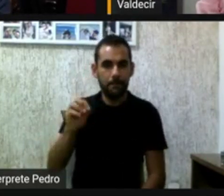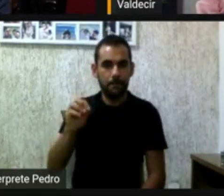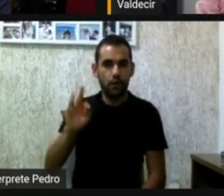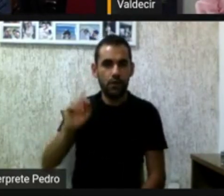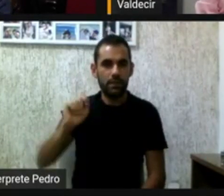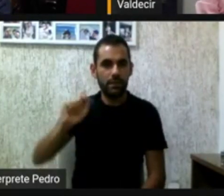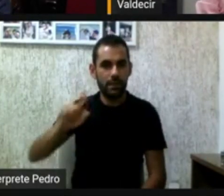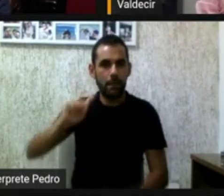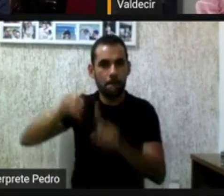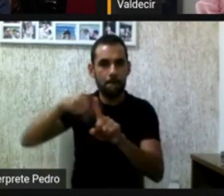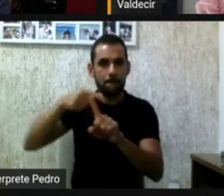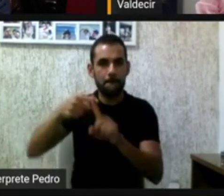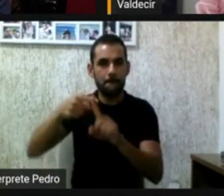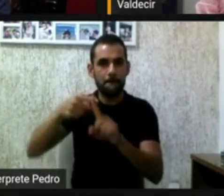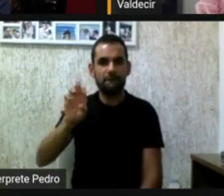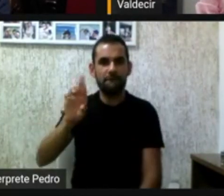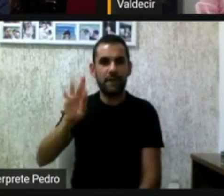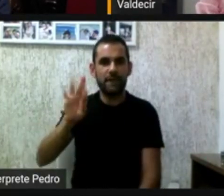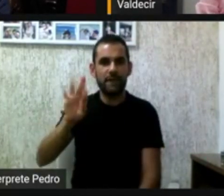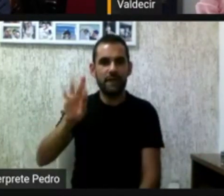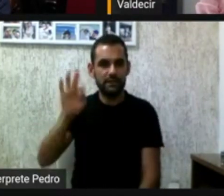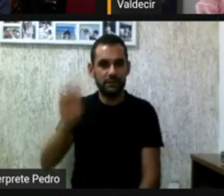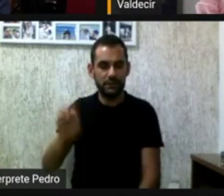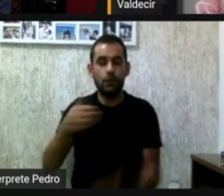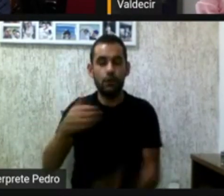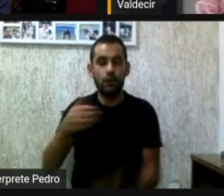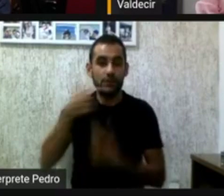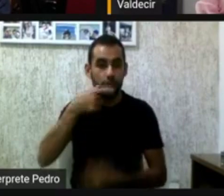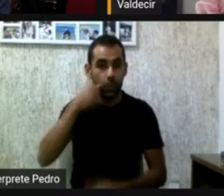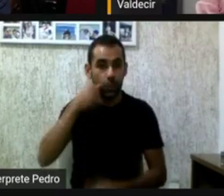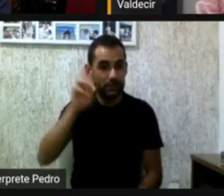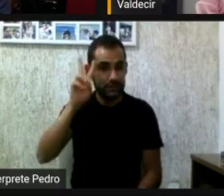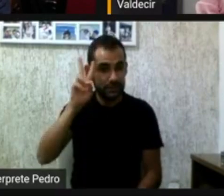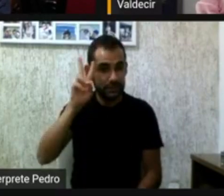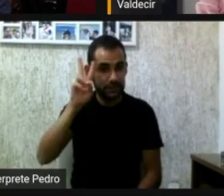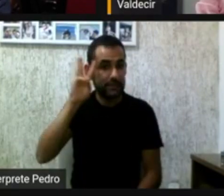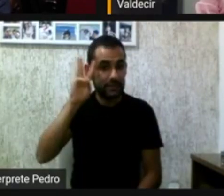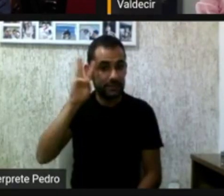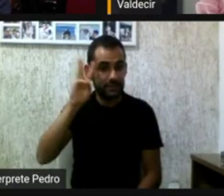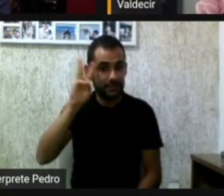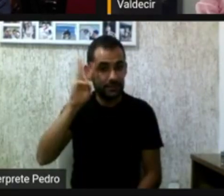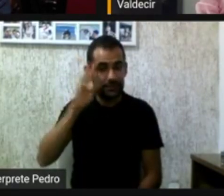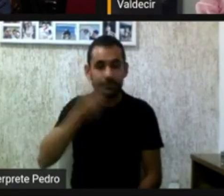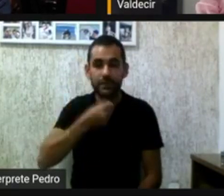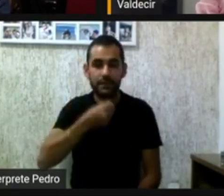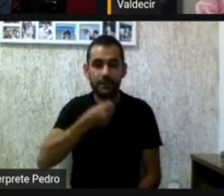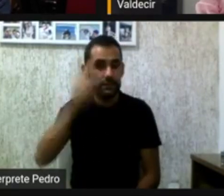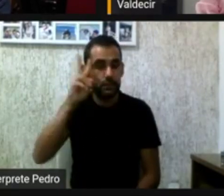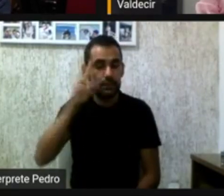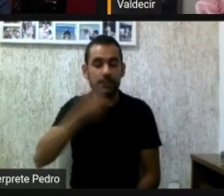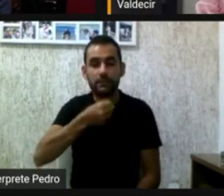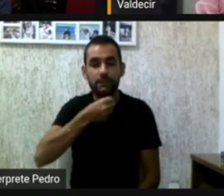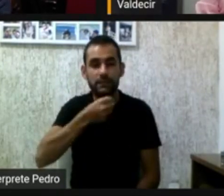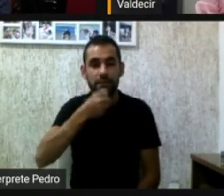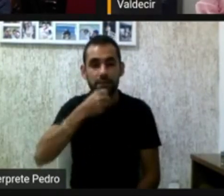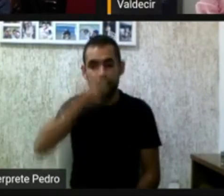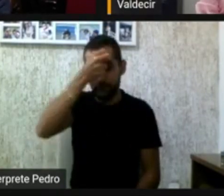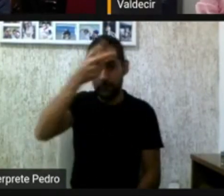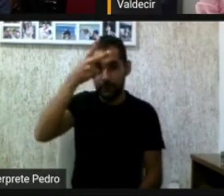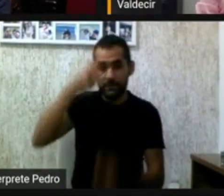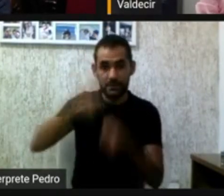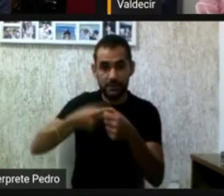iniciou ontem, na terça-feira, a segunda fase de entrevistas com os candidatos às prefeituras da cidade e